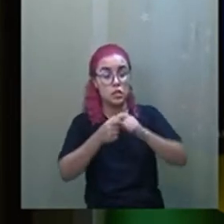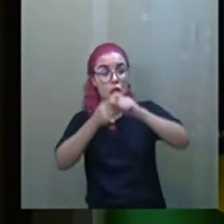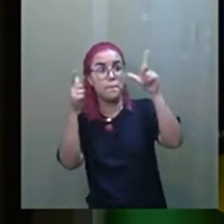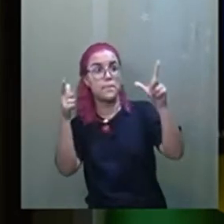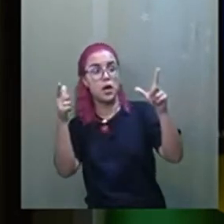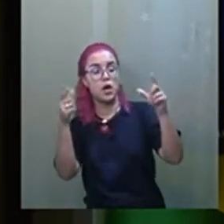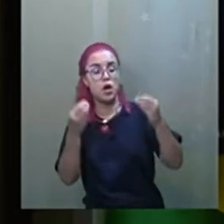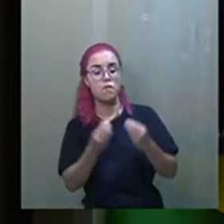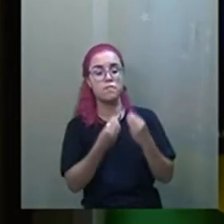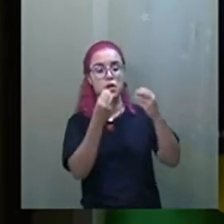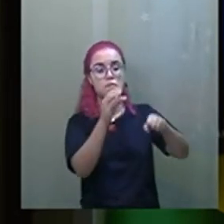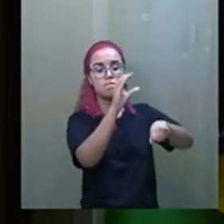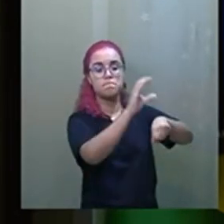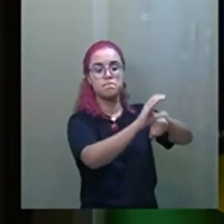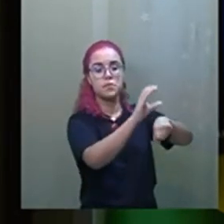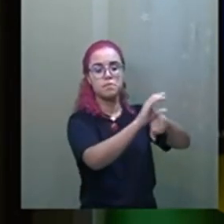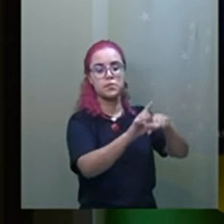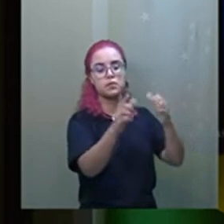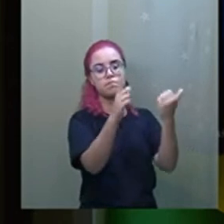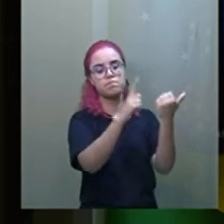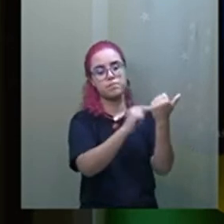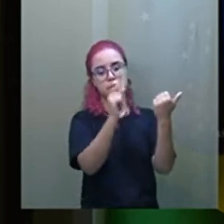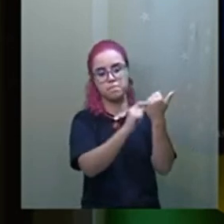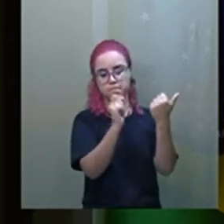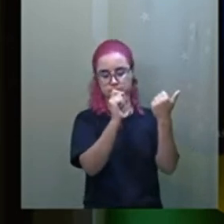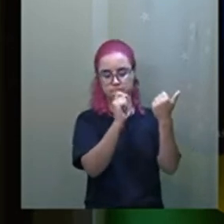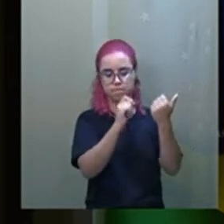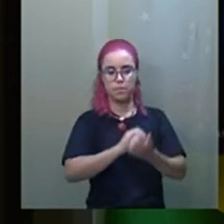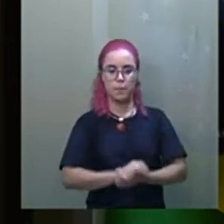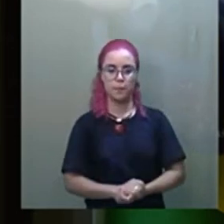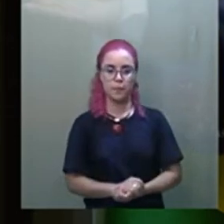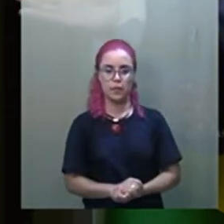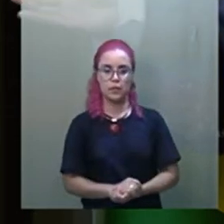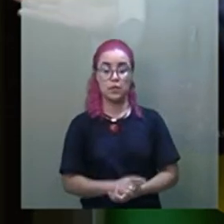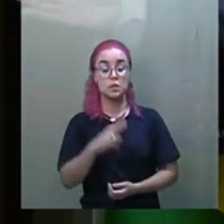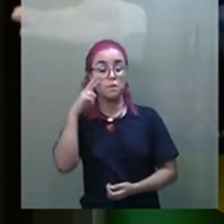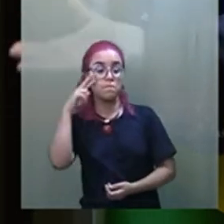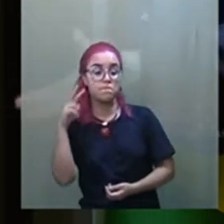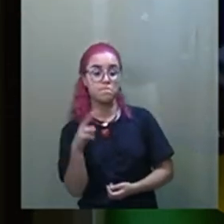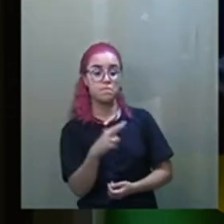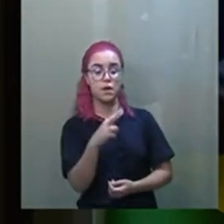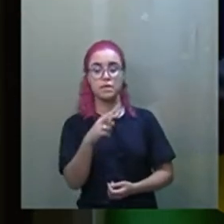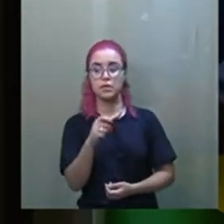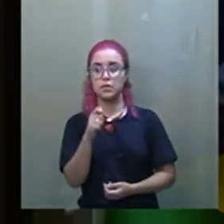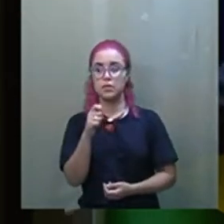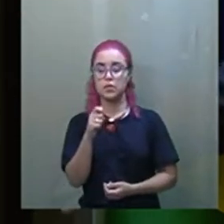pelo artigo 5º de nossa Constituição. O que a gente está vendo é uma